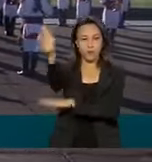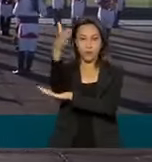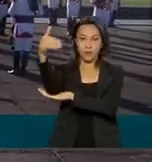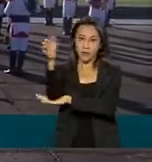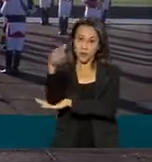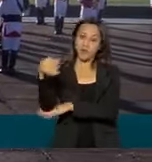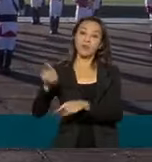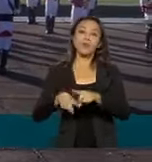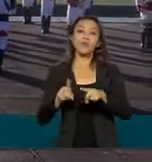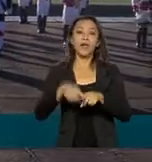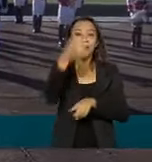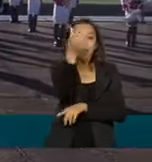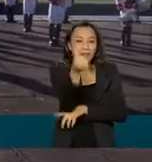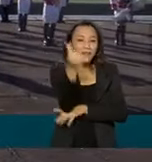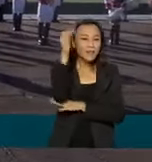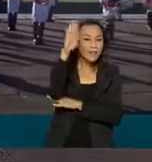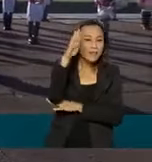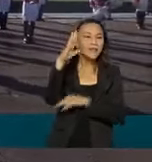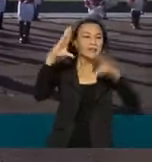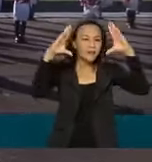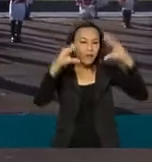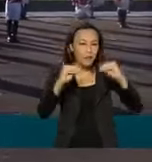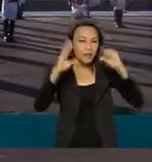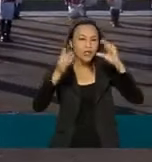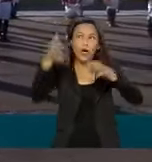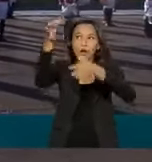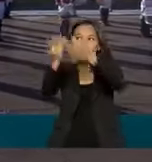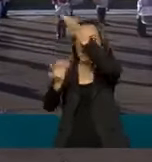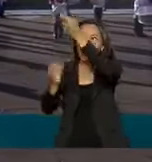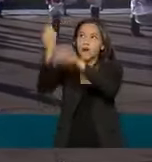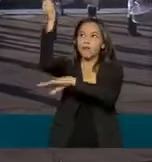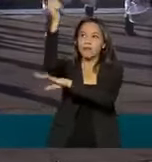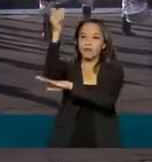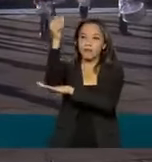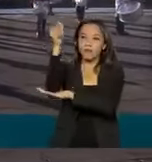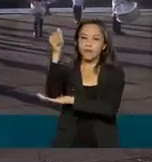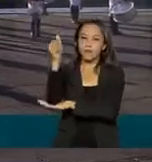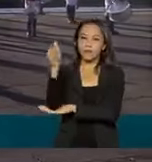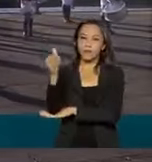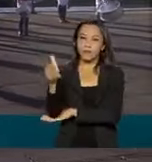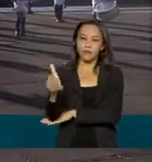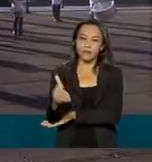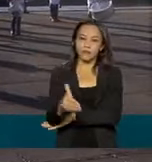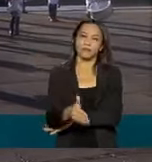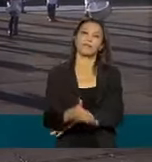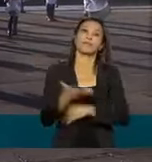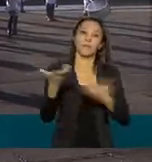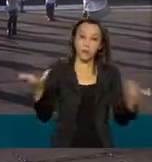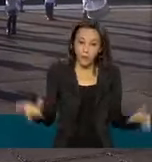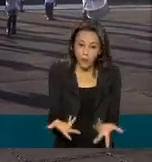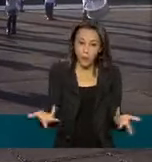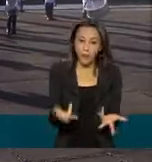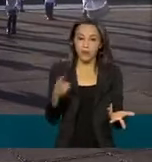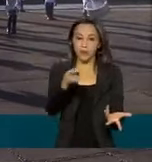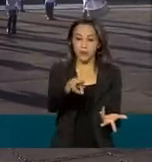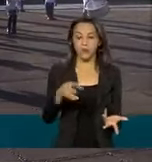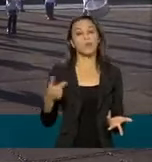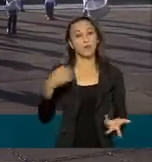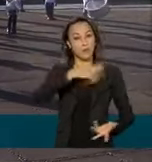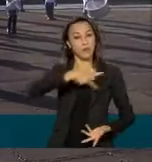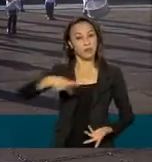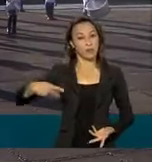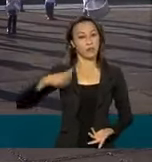horas o de arriamento solene da bandeira nacional a cargo aí das guardas militares. Hoje o presidente Jair